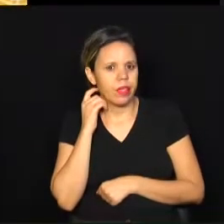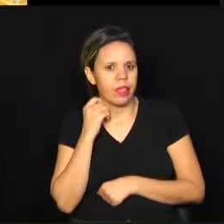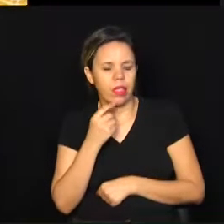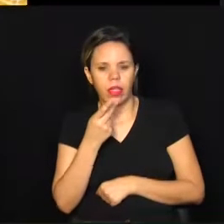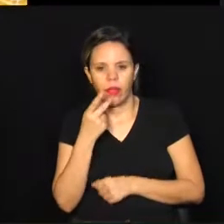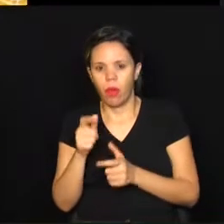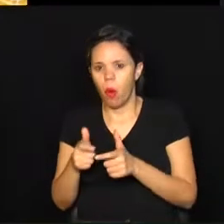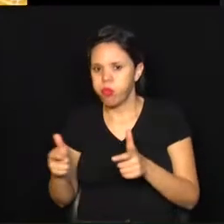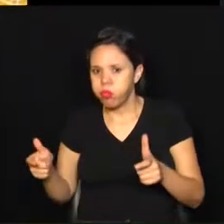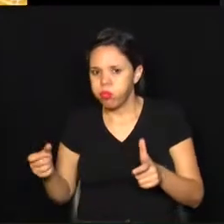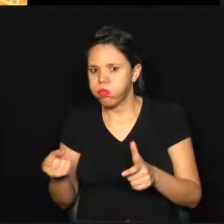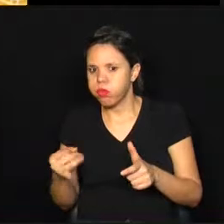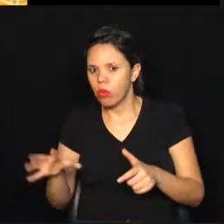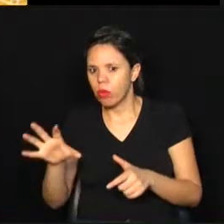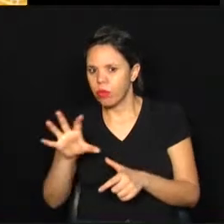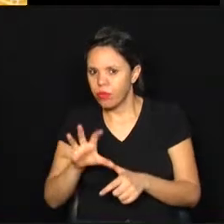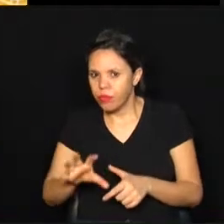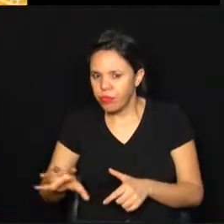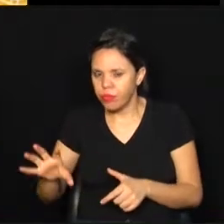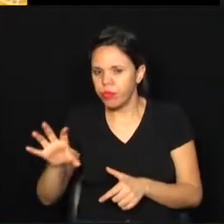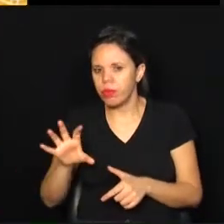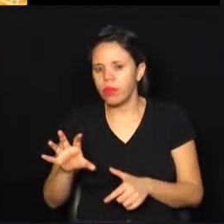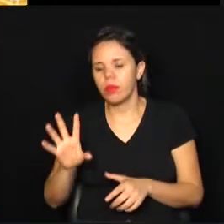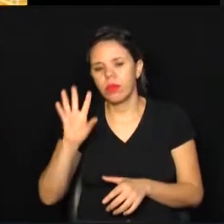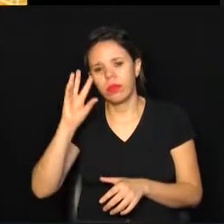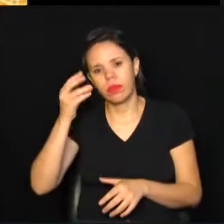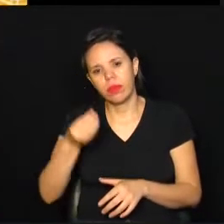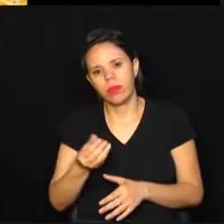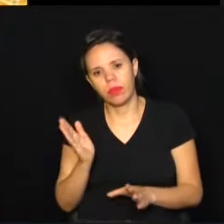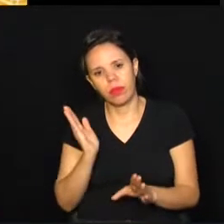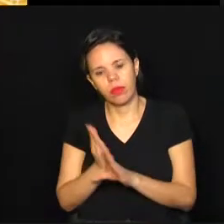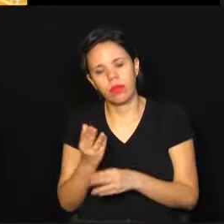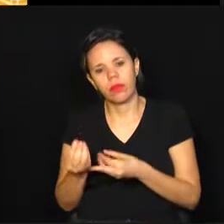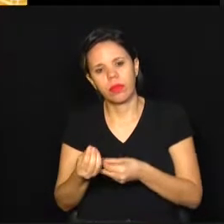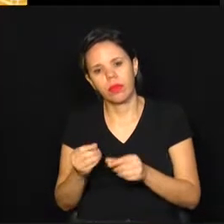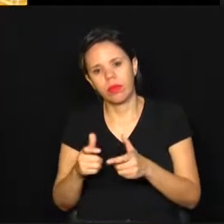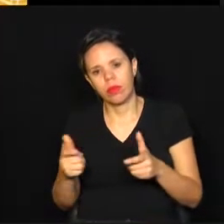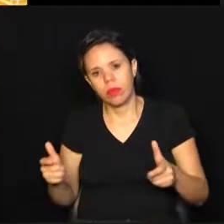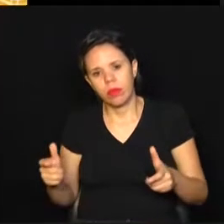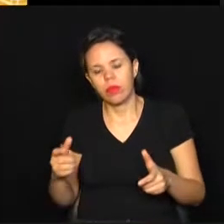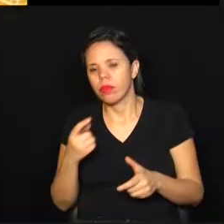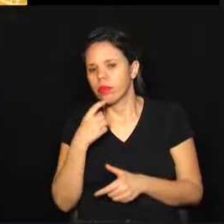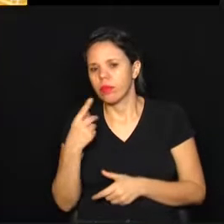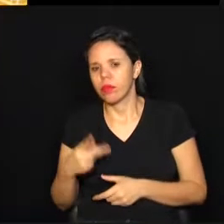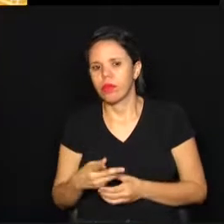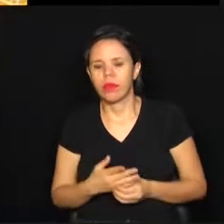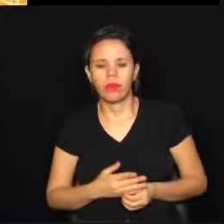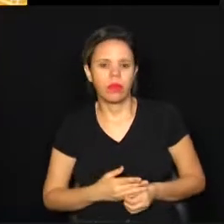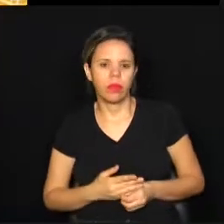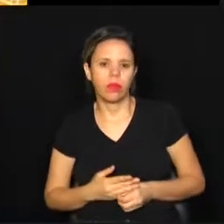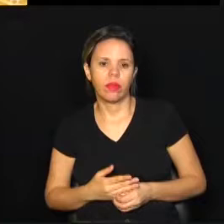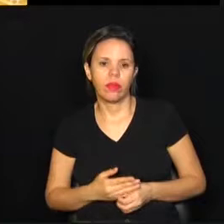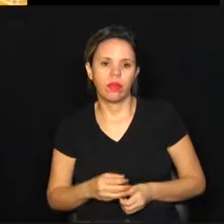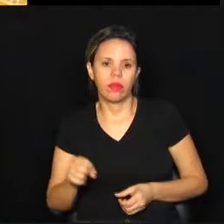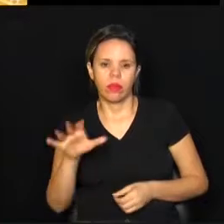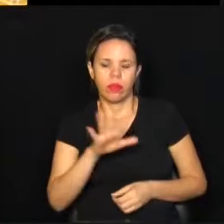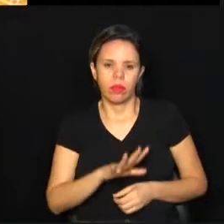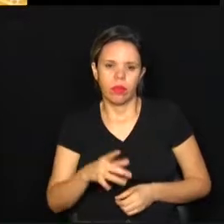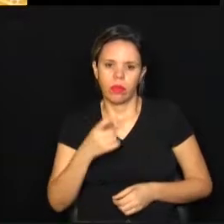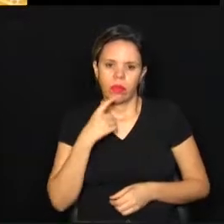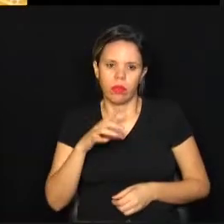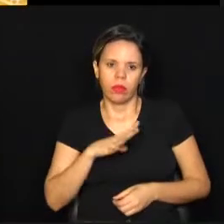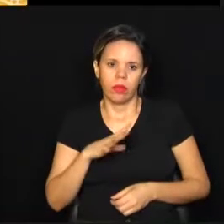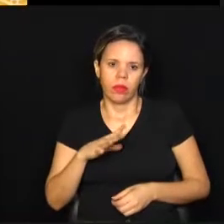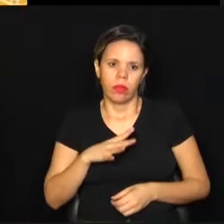densidade, a gente fez um mapa aqui de densidade para tentar mapear, entender um pouco a densidade de Campinas, né? De uma maneira geral, Campinas é uma cidade que tem